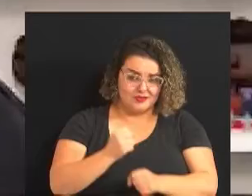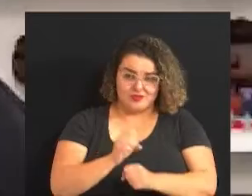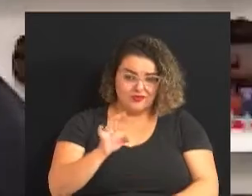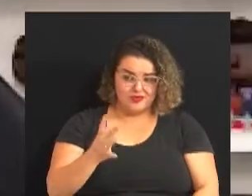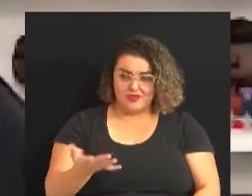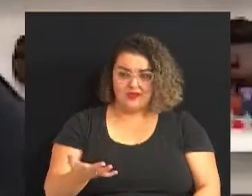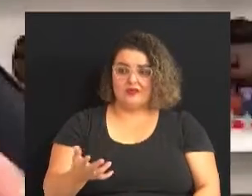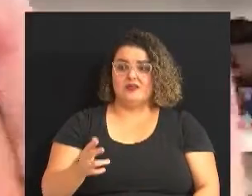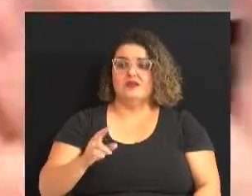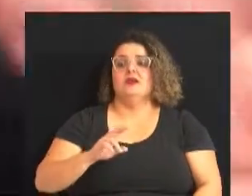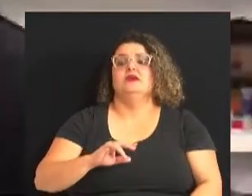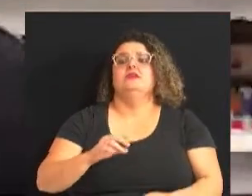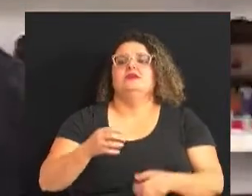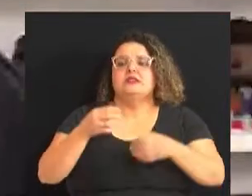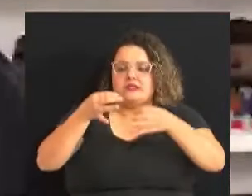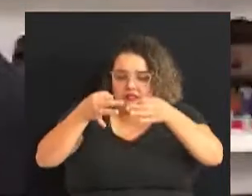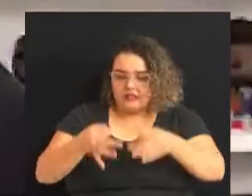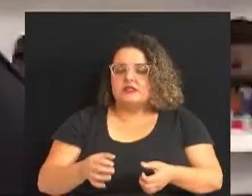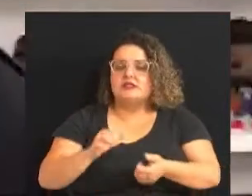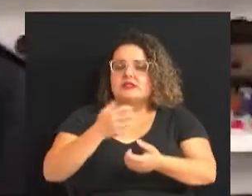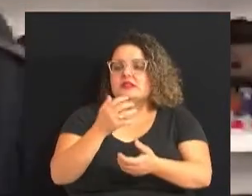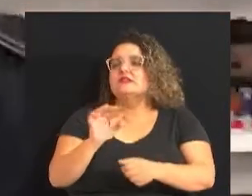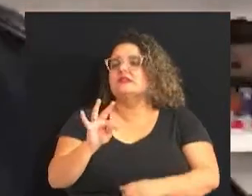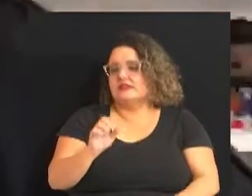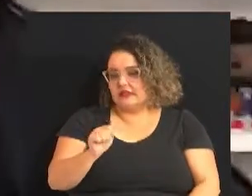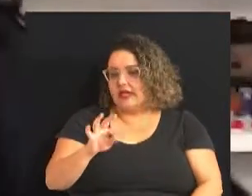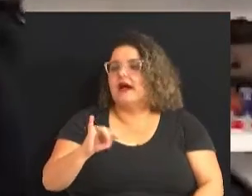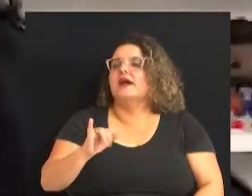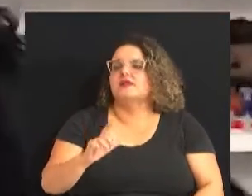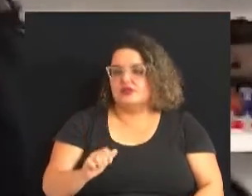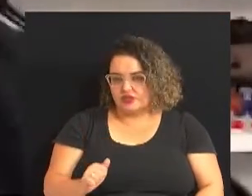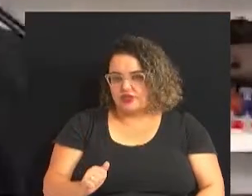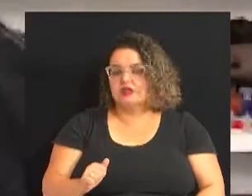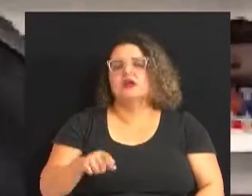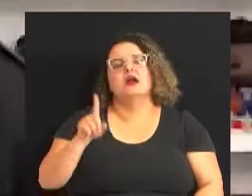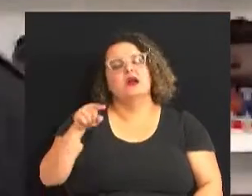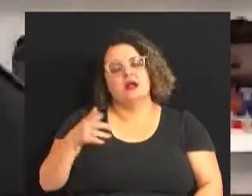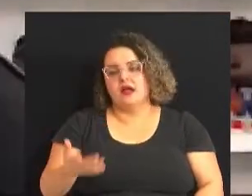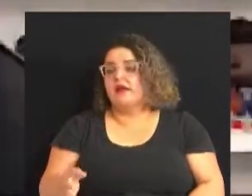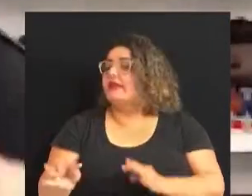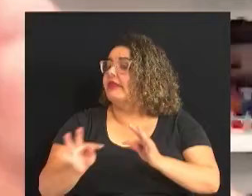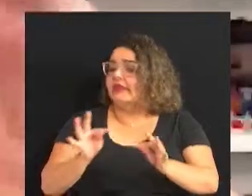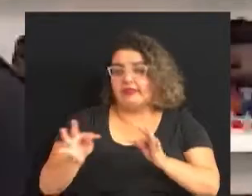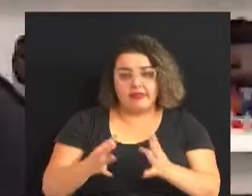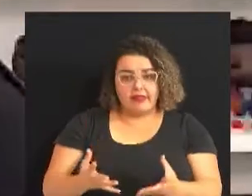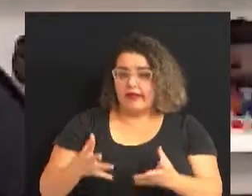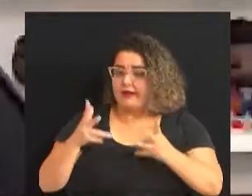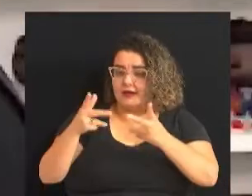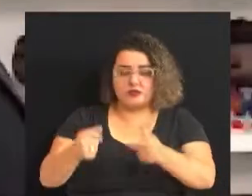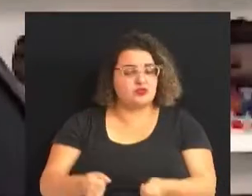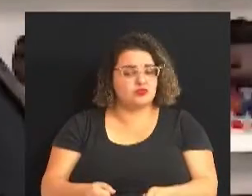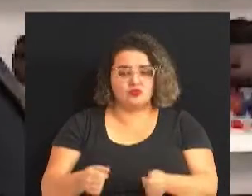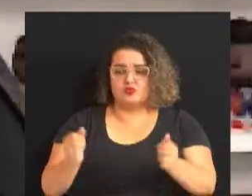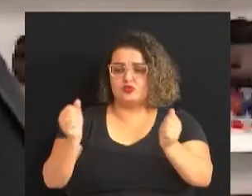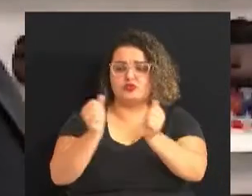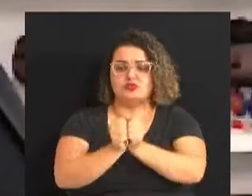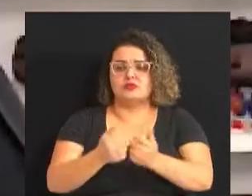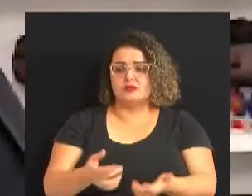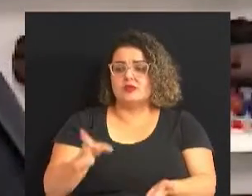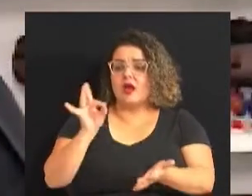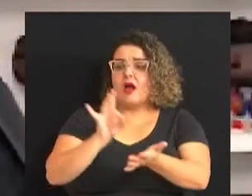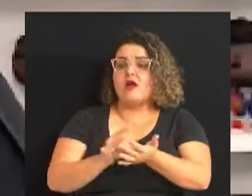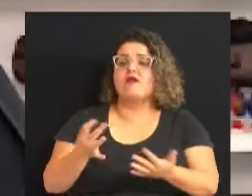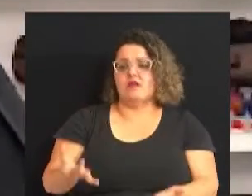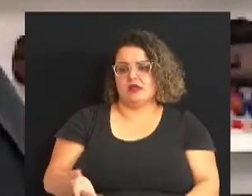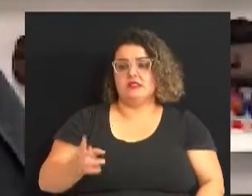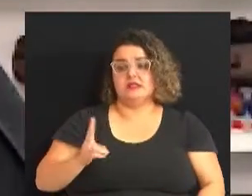Disciplina versatilidade tática, né? em mais aspectos do jogo. Disciplina tática, técnica. Eu acho que é uma coisa. Acho que, na verdade, acho que sempre